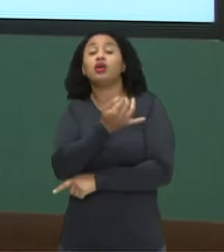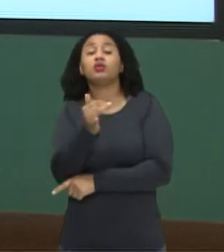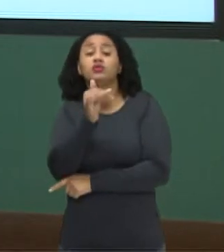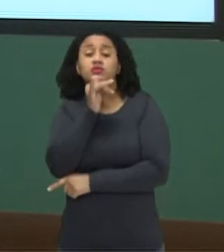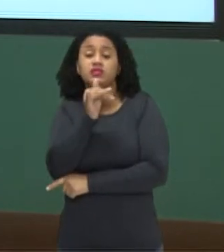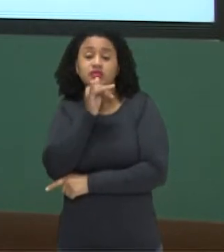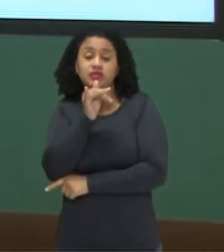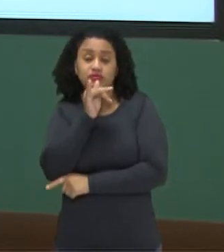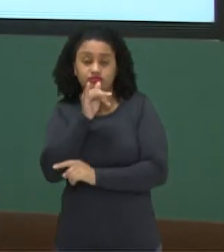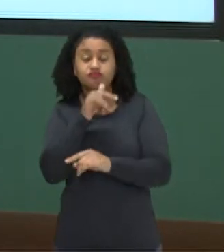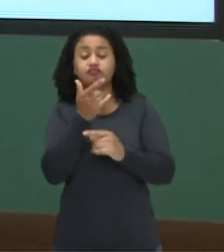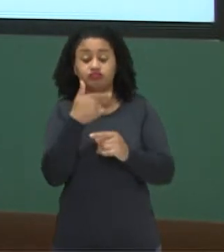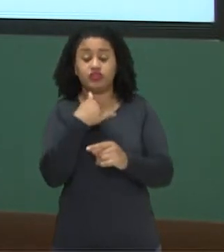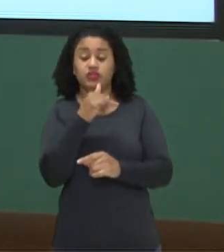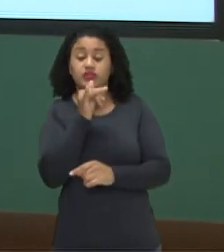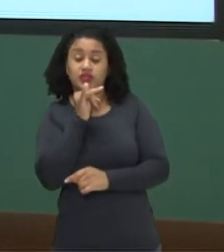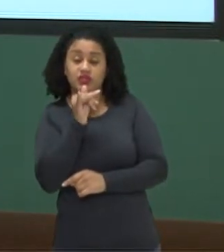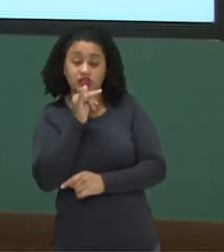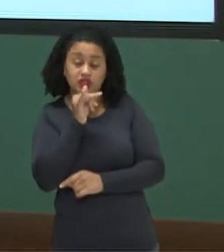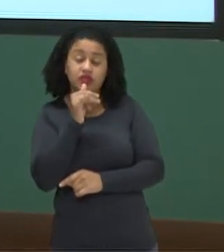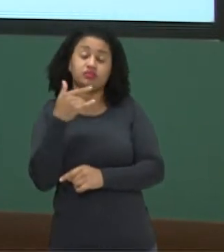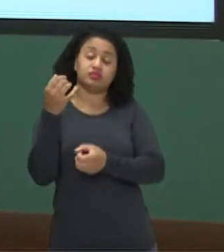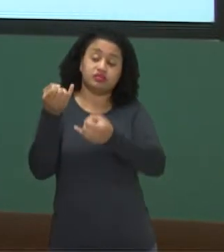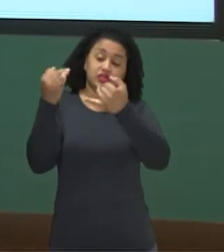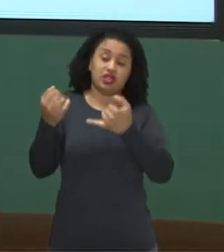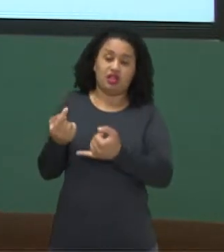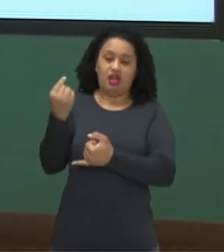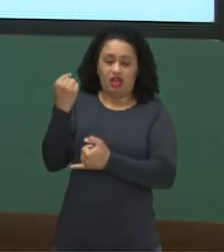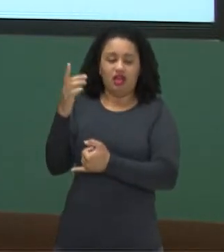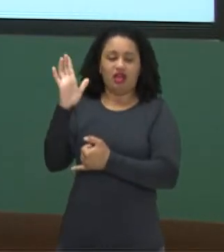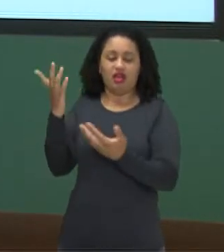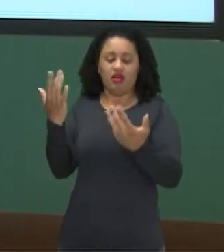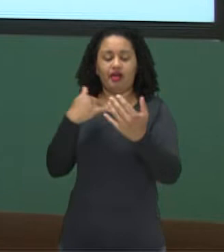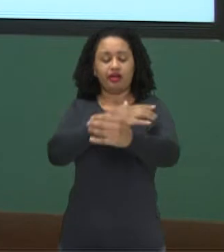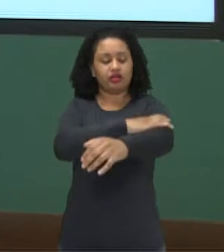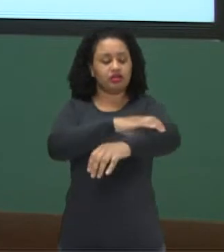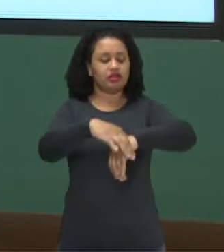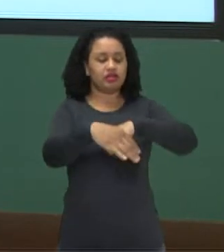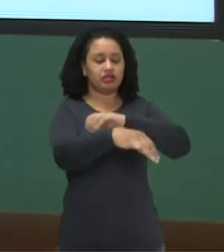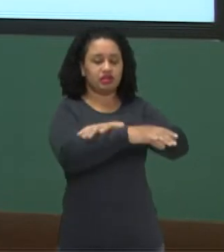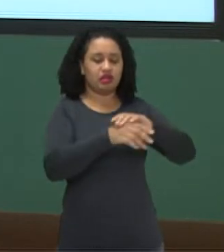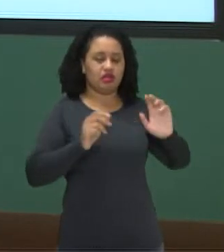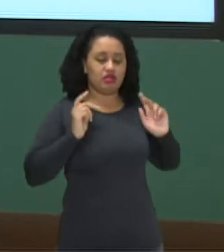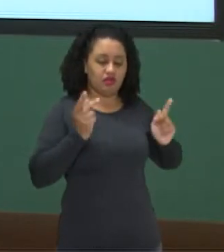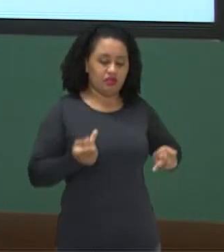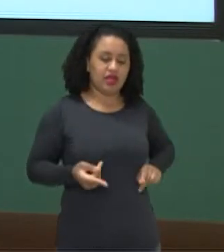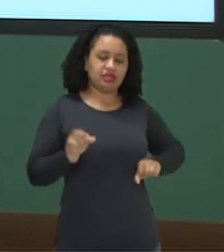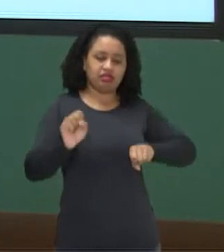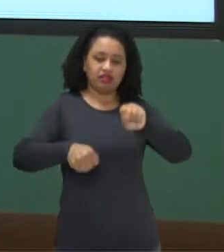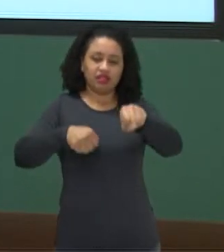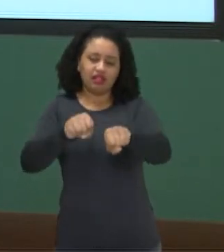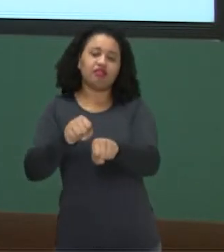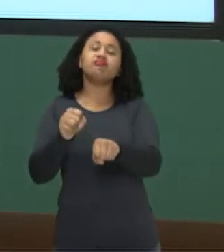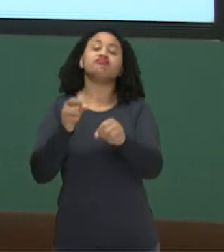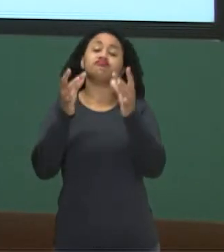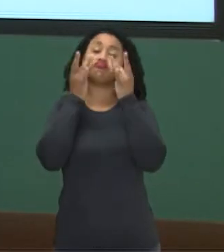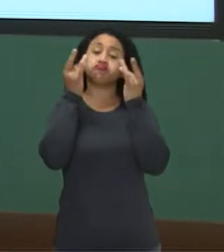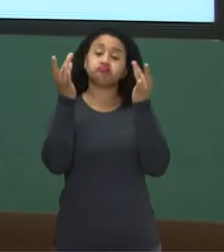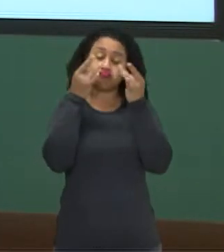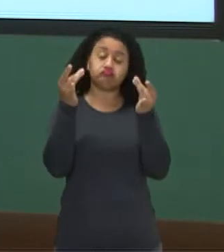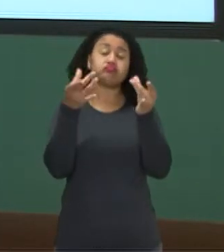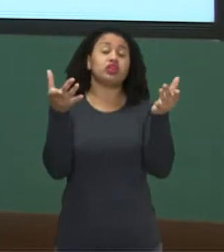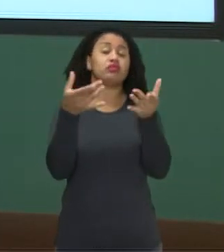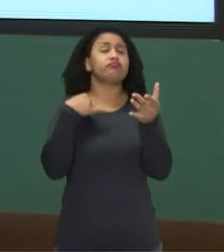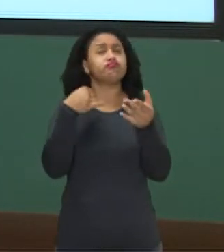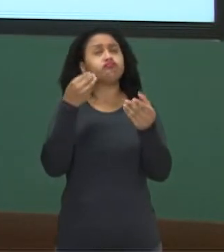exemplos. Então, além do exemplo que a gente acabou de ver aqui, do braço, né, do homem e da pata do gato, tenta